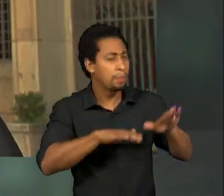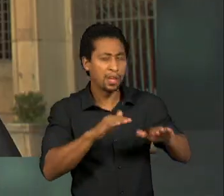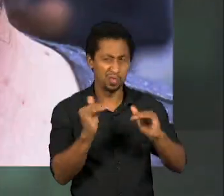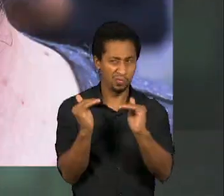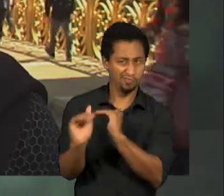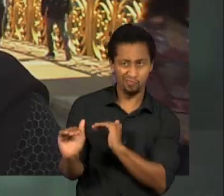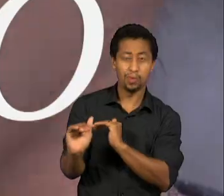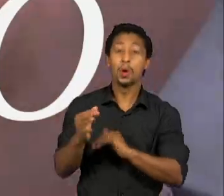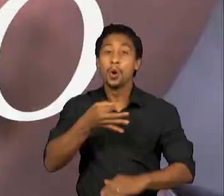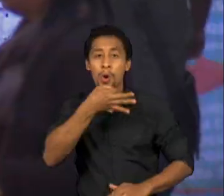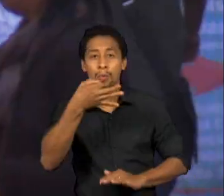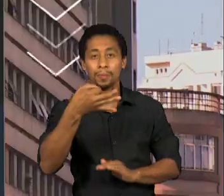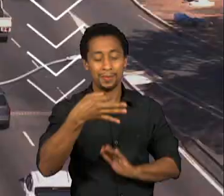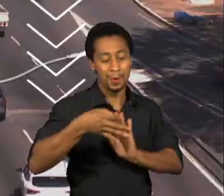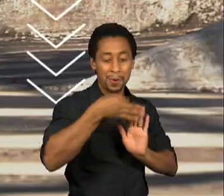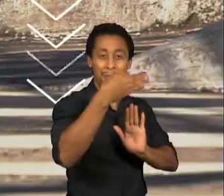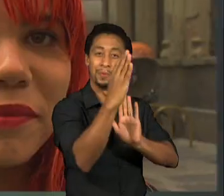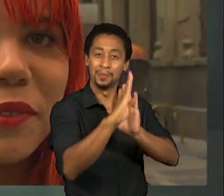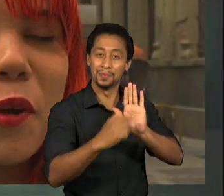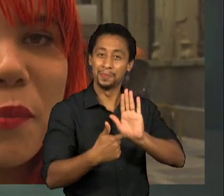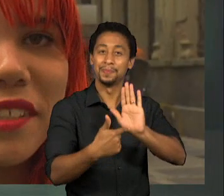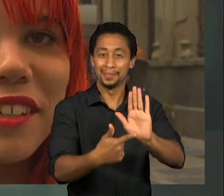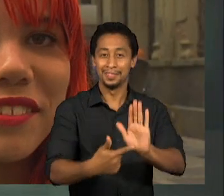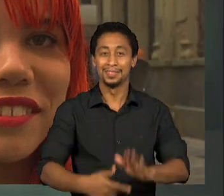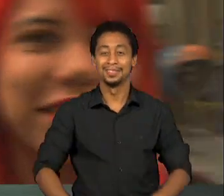contra. Opinião.